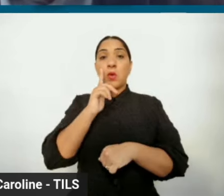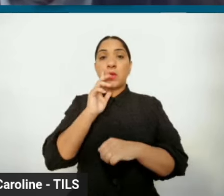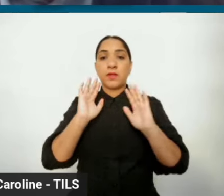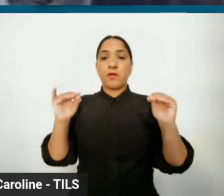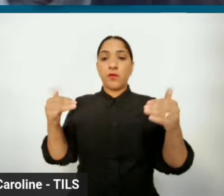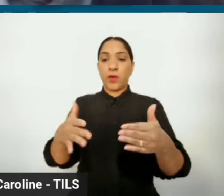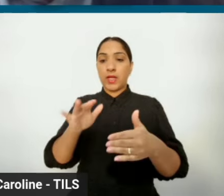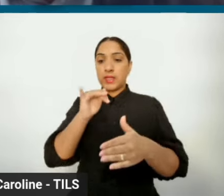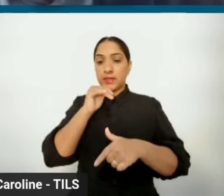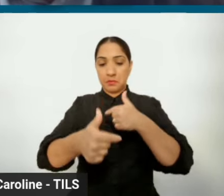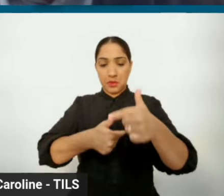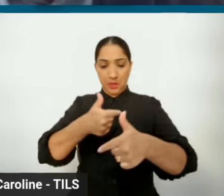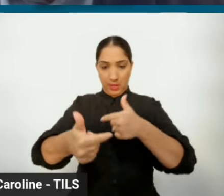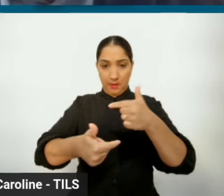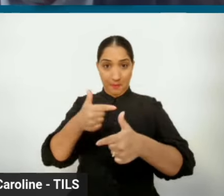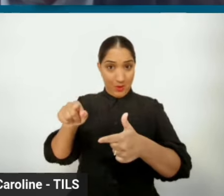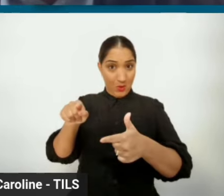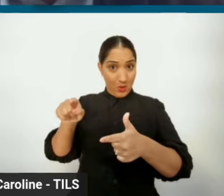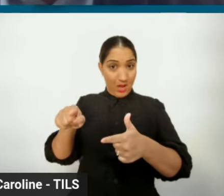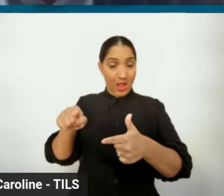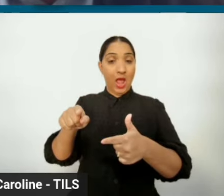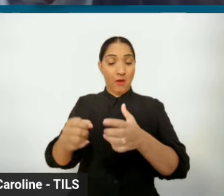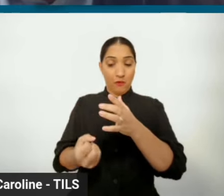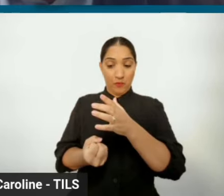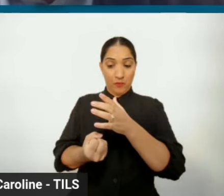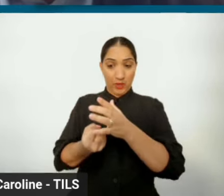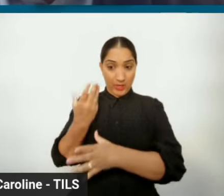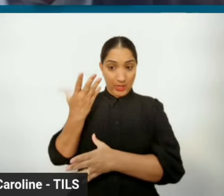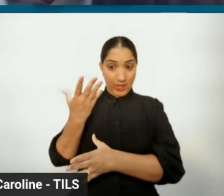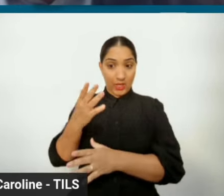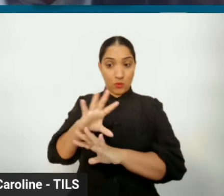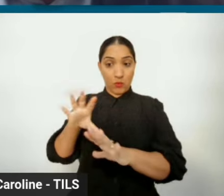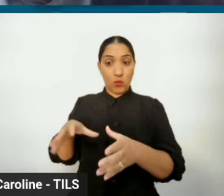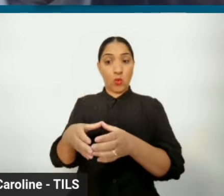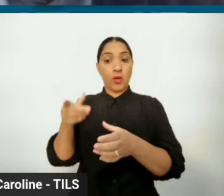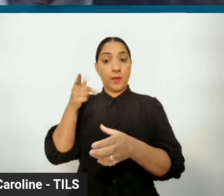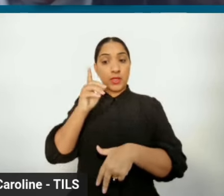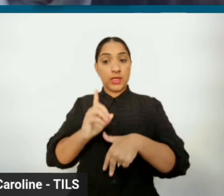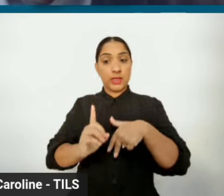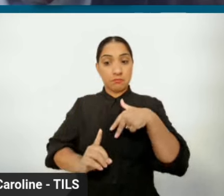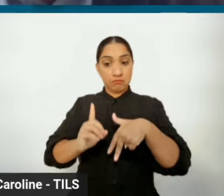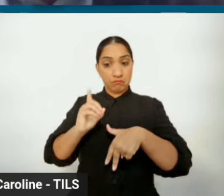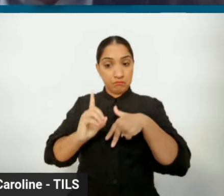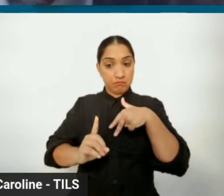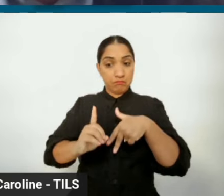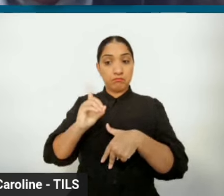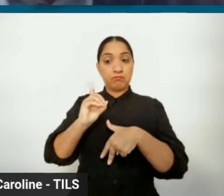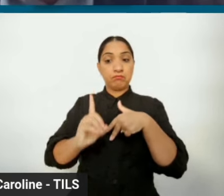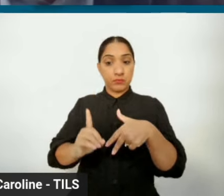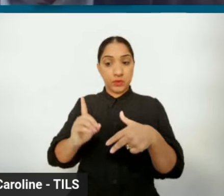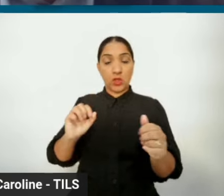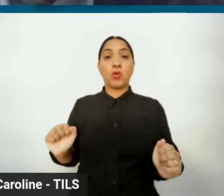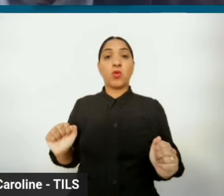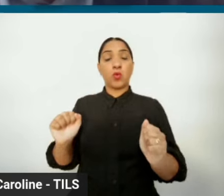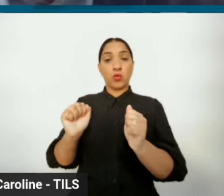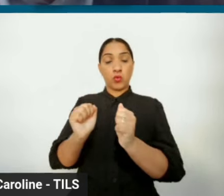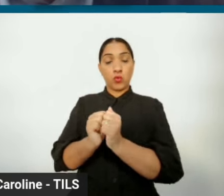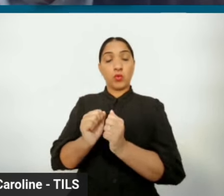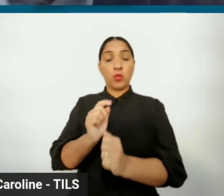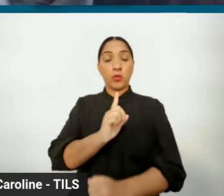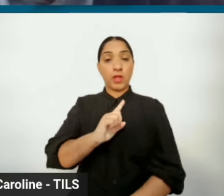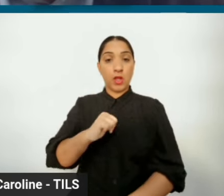pela Secretaria da Pessoa com Deficiência, capitaneada ali pela nossa querida Ana